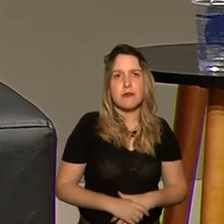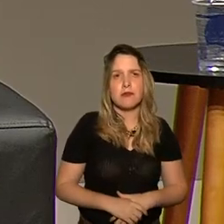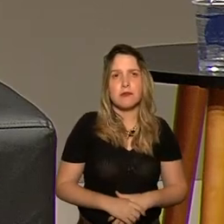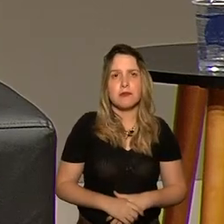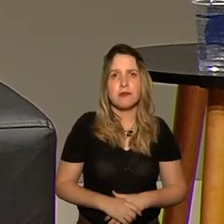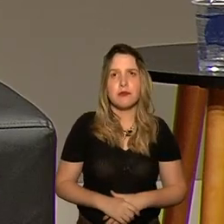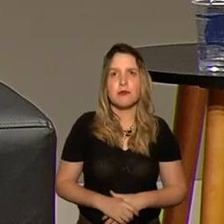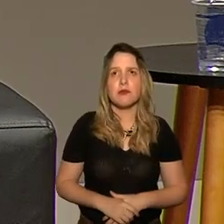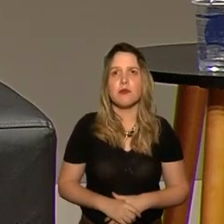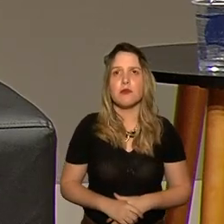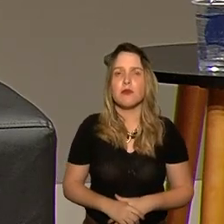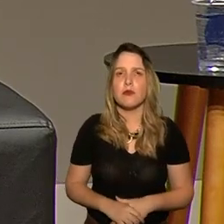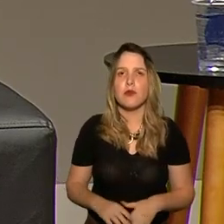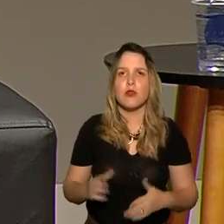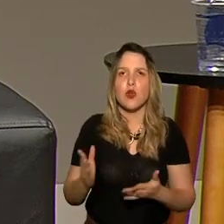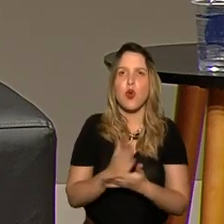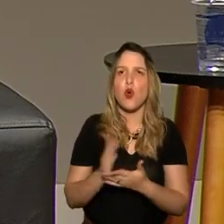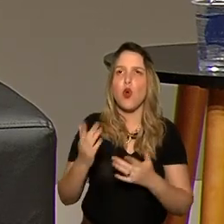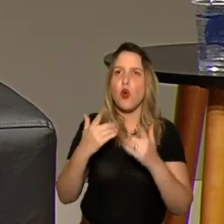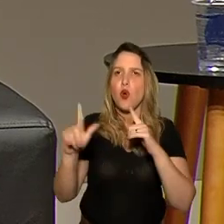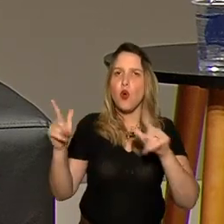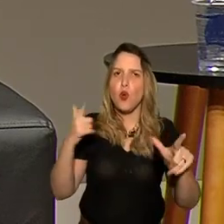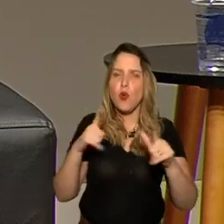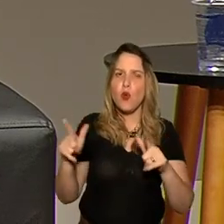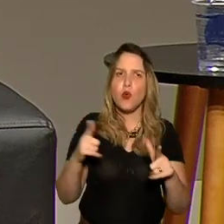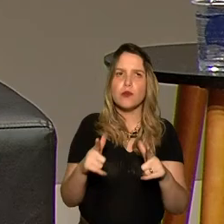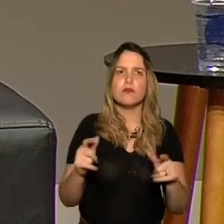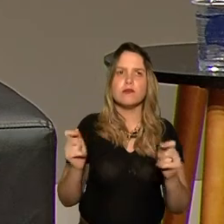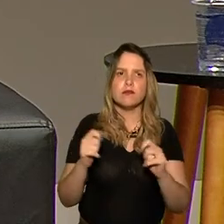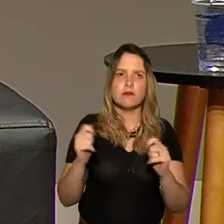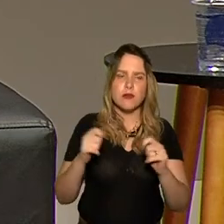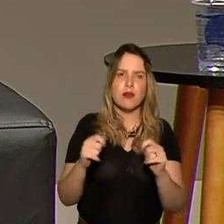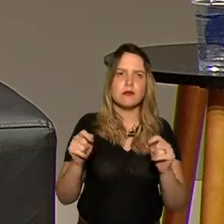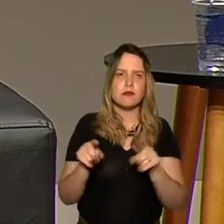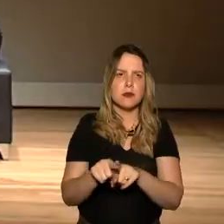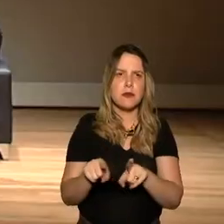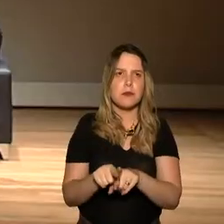algumas teorias possam querer nos convencer do contrário